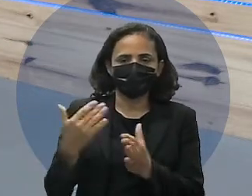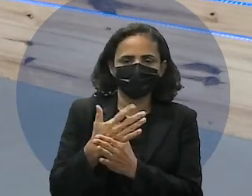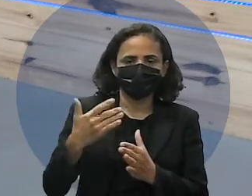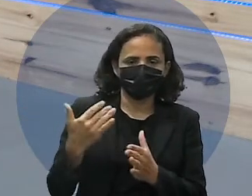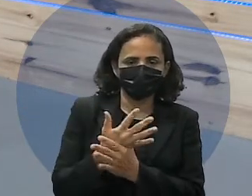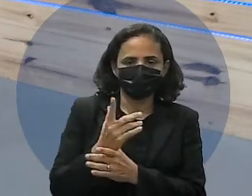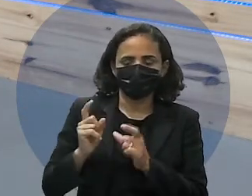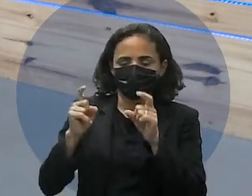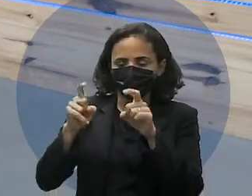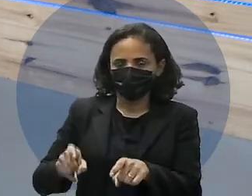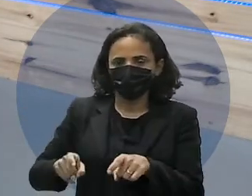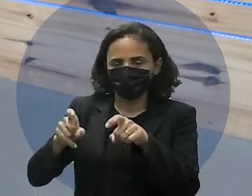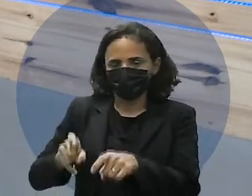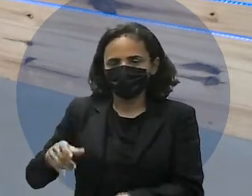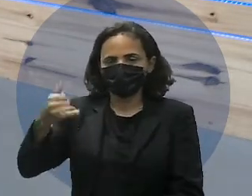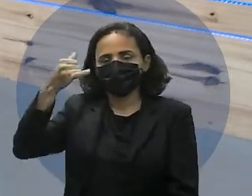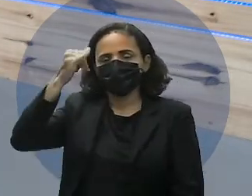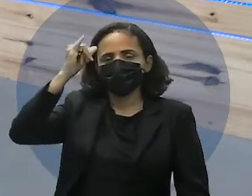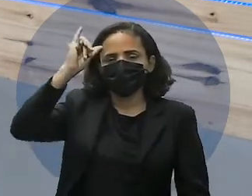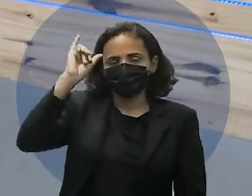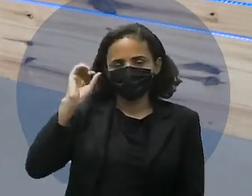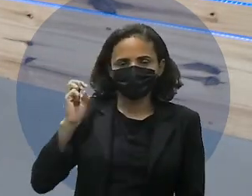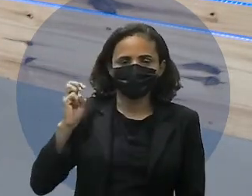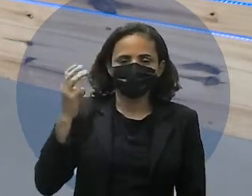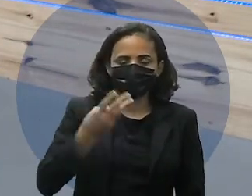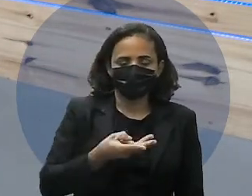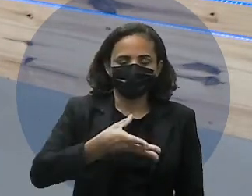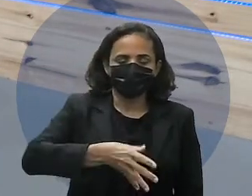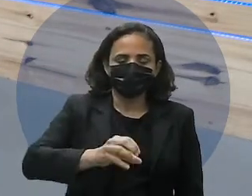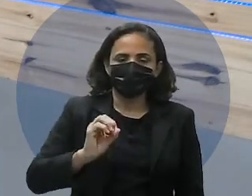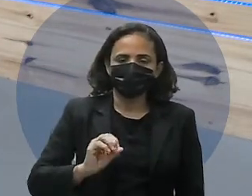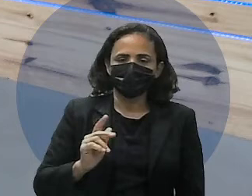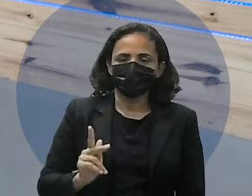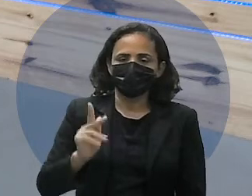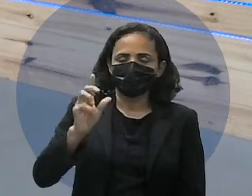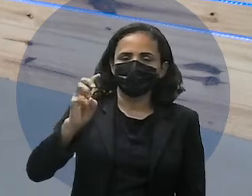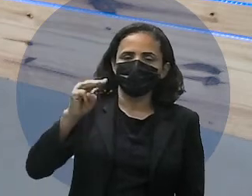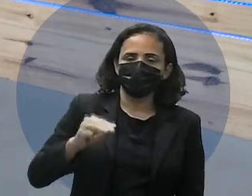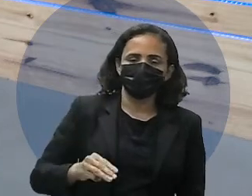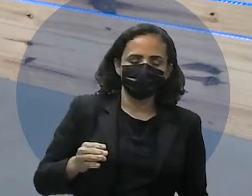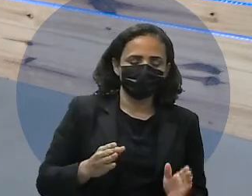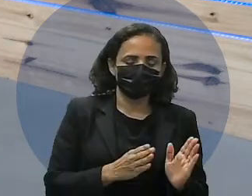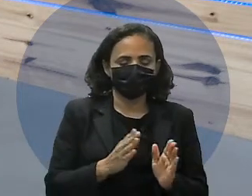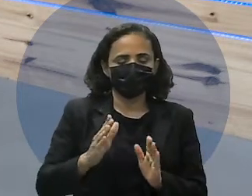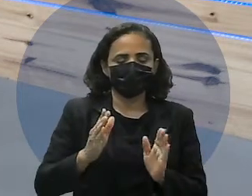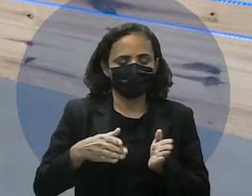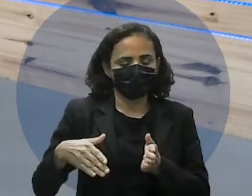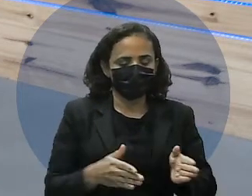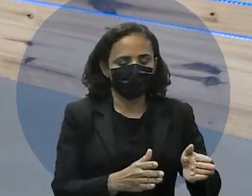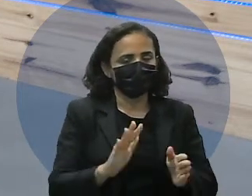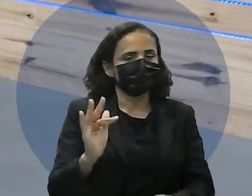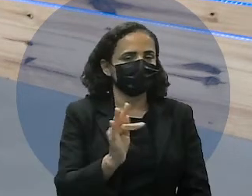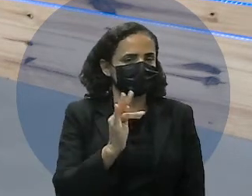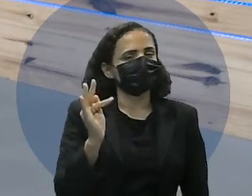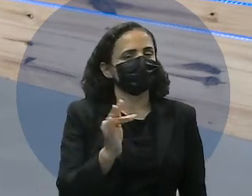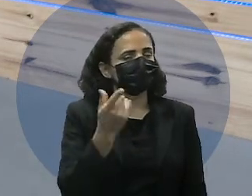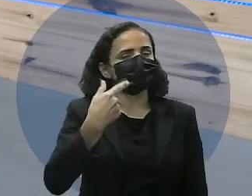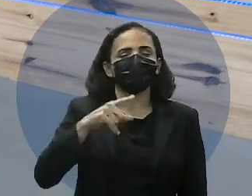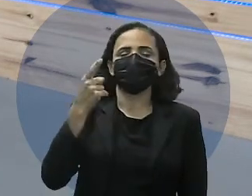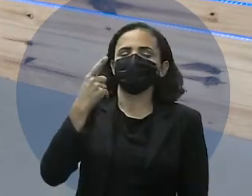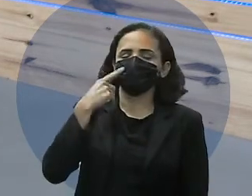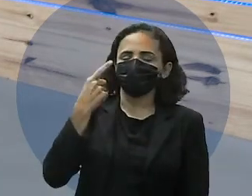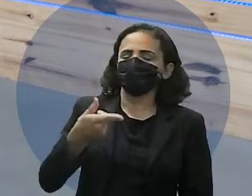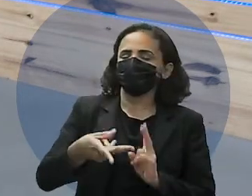até a fazenda, 30 quilômetros serão de rodovia federal. Percebeu?